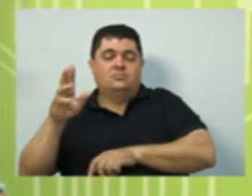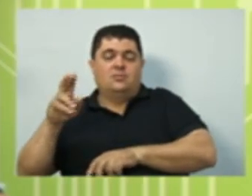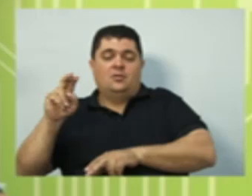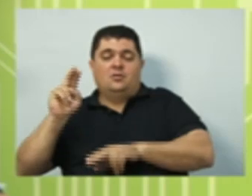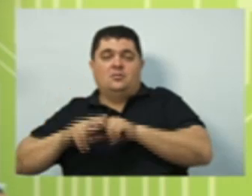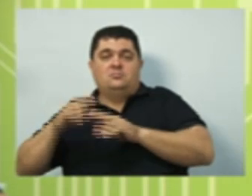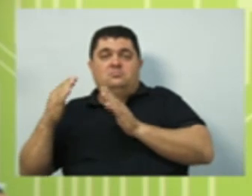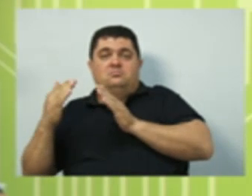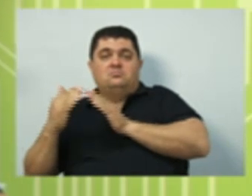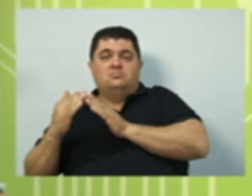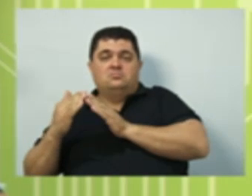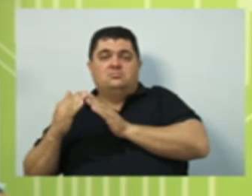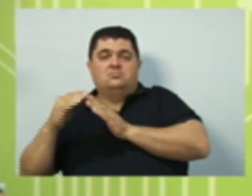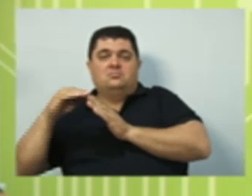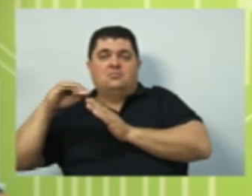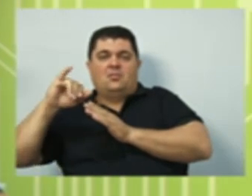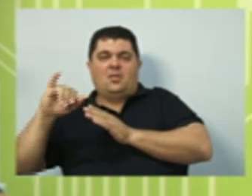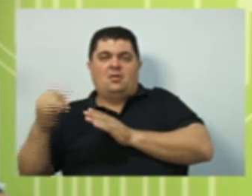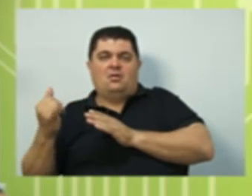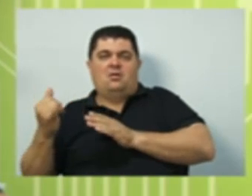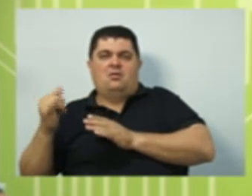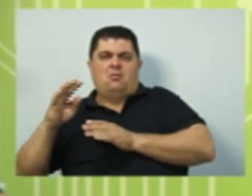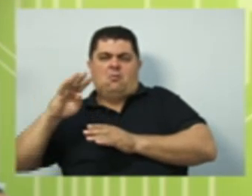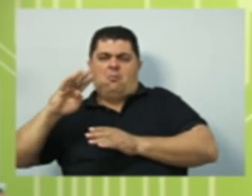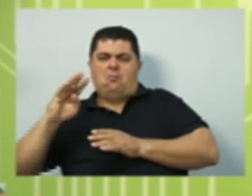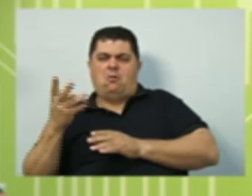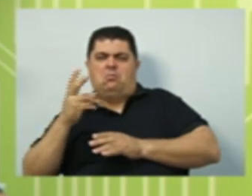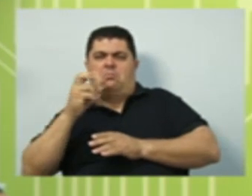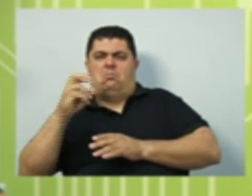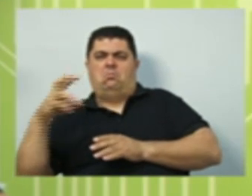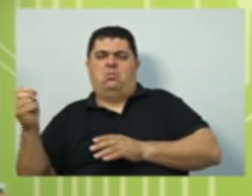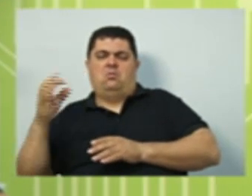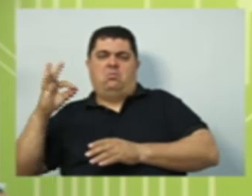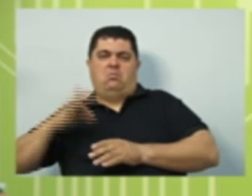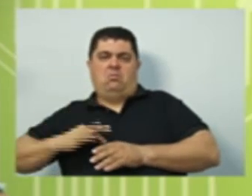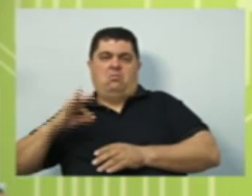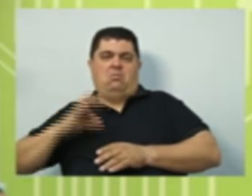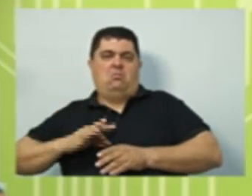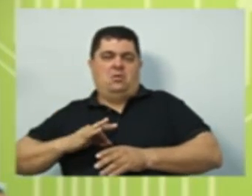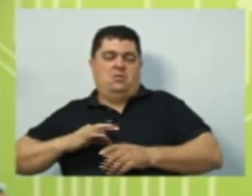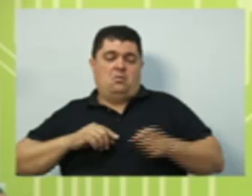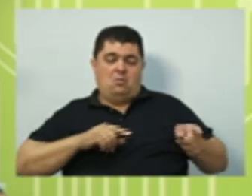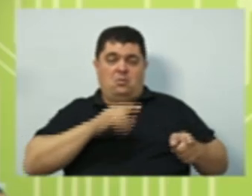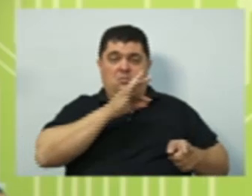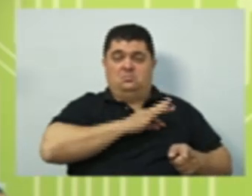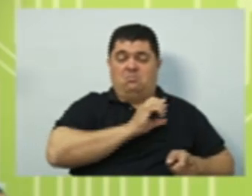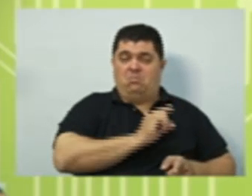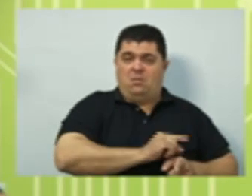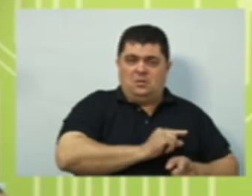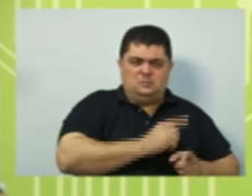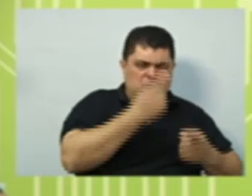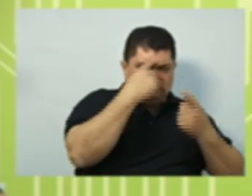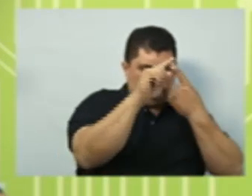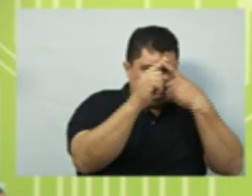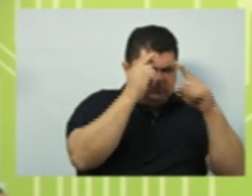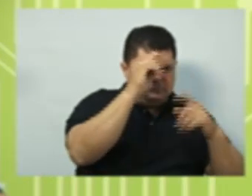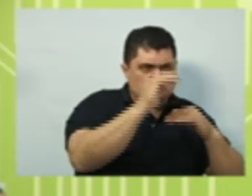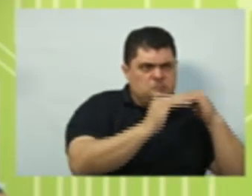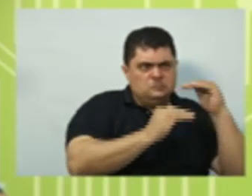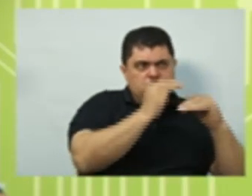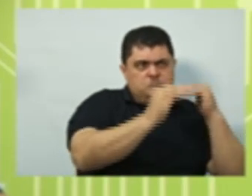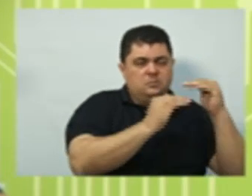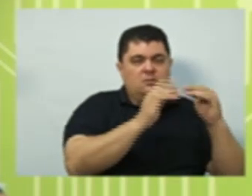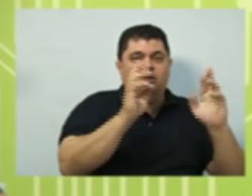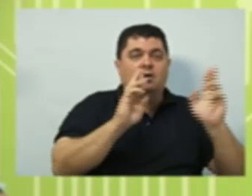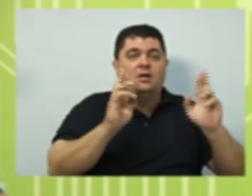sua casa, usufruindo dos seus R$4.500. O outro recebendo pouco, sendo criativo para sobreviver.